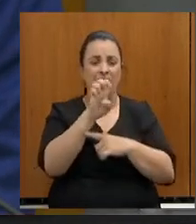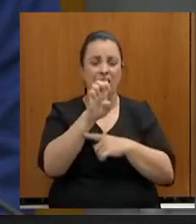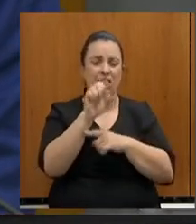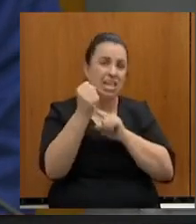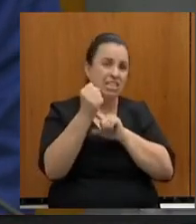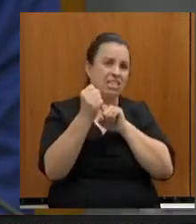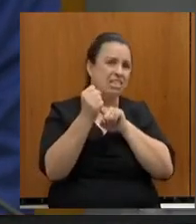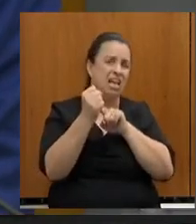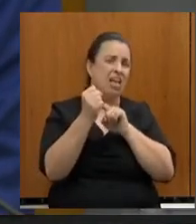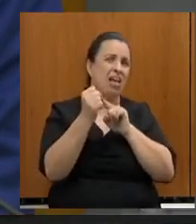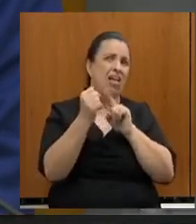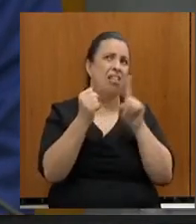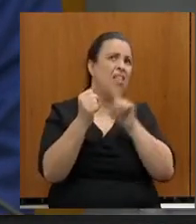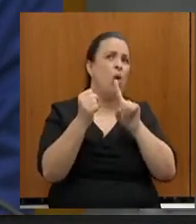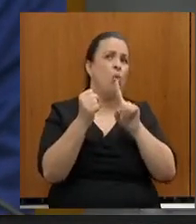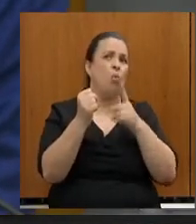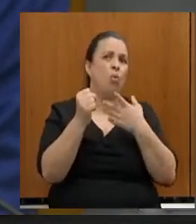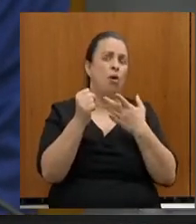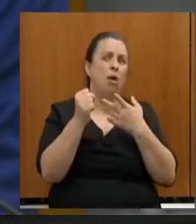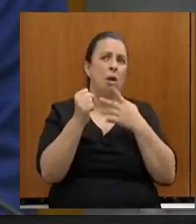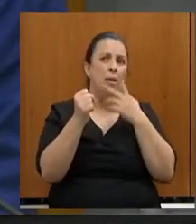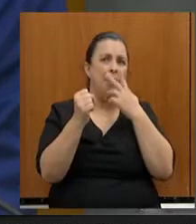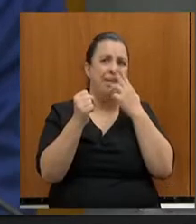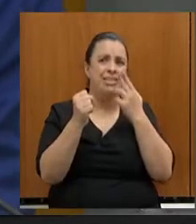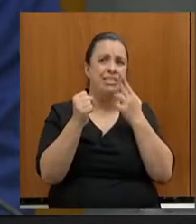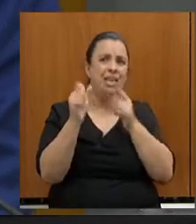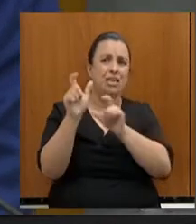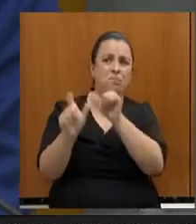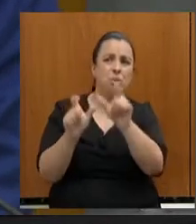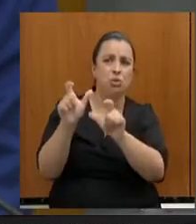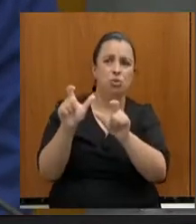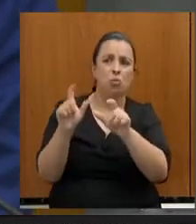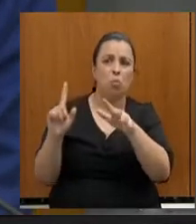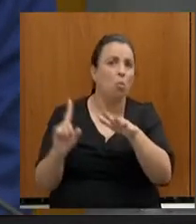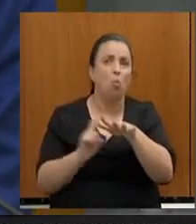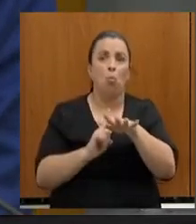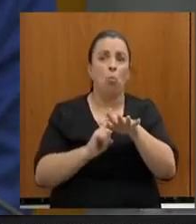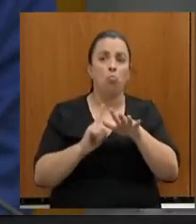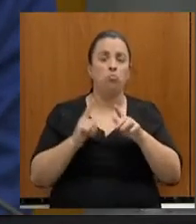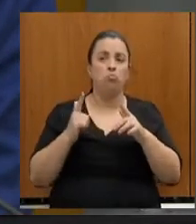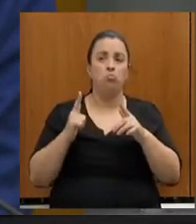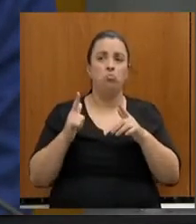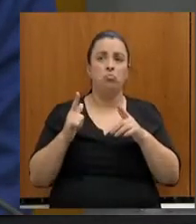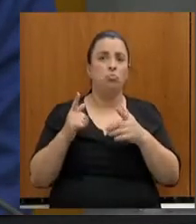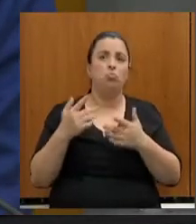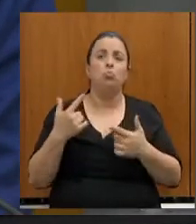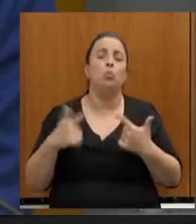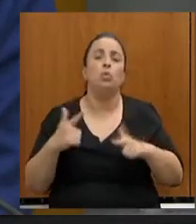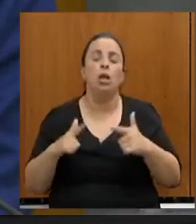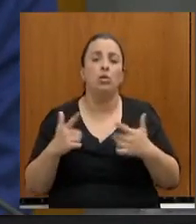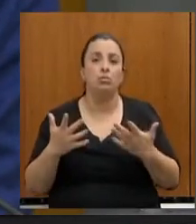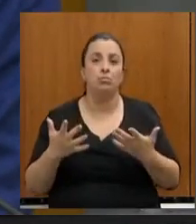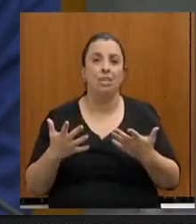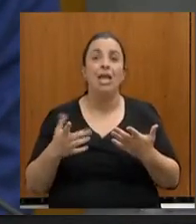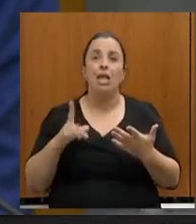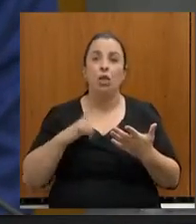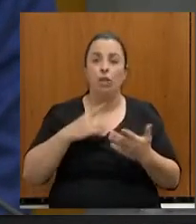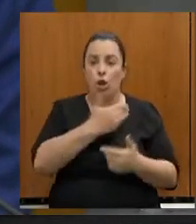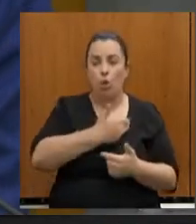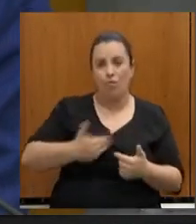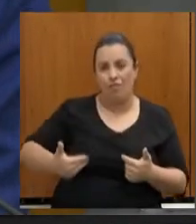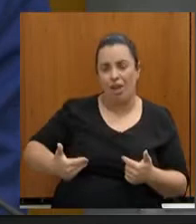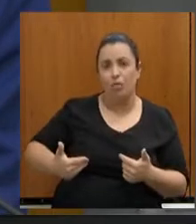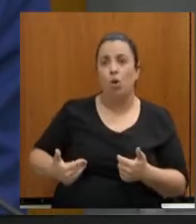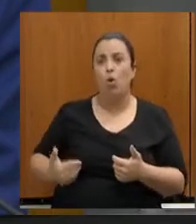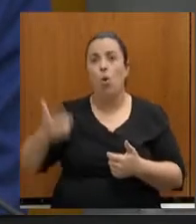tese né Não envolve muitas pessoas nas discussões e a gente vê passar governo entra governo e falar muito em